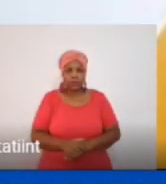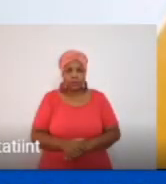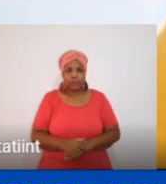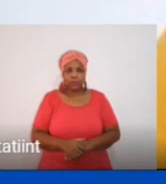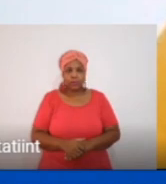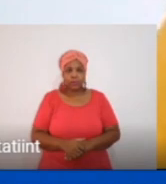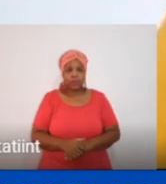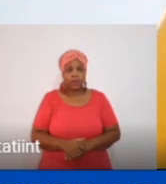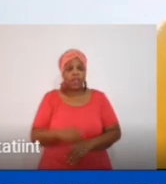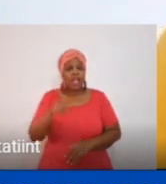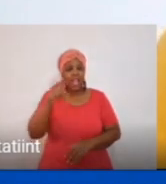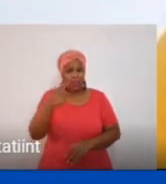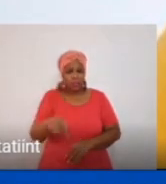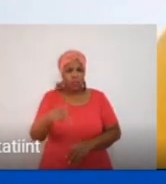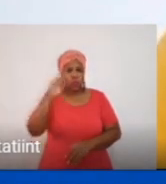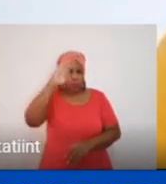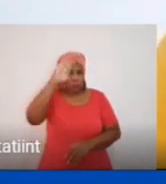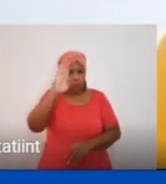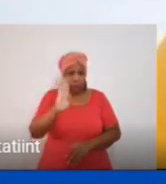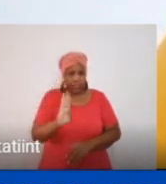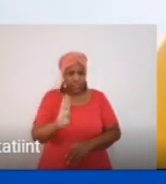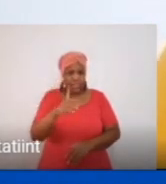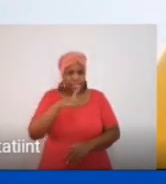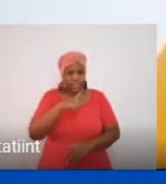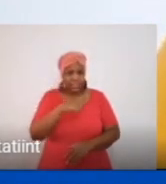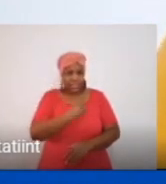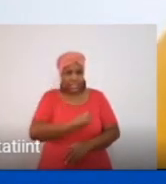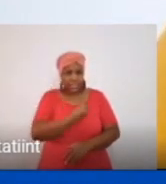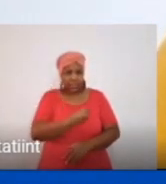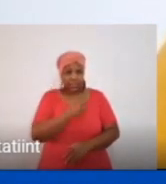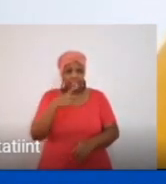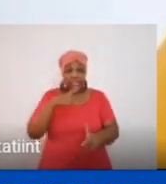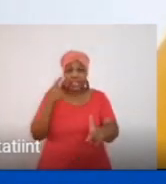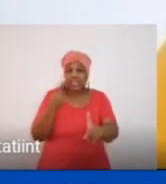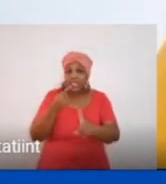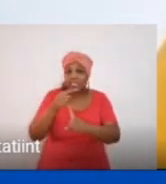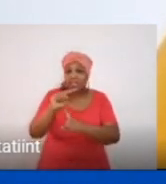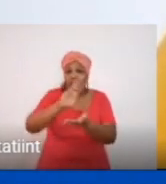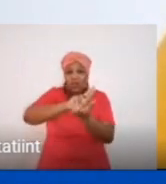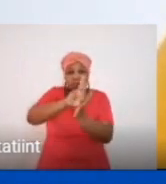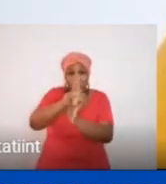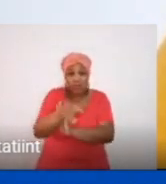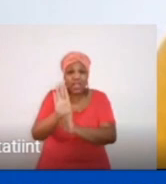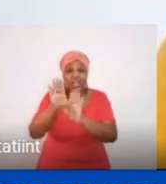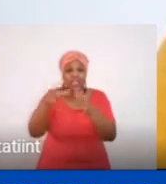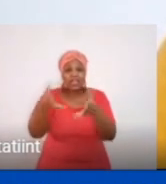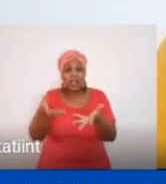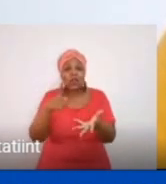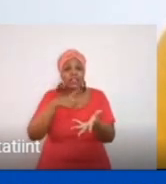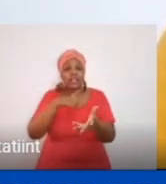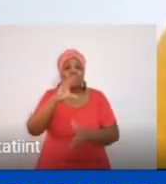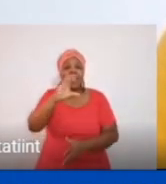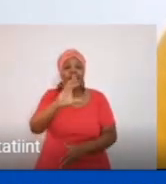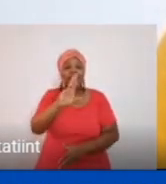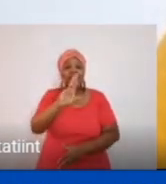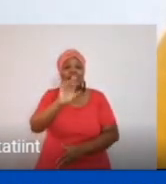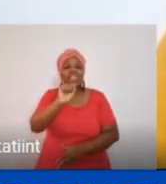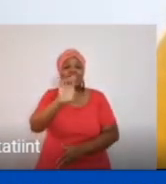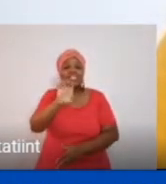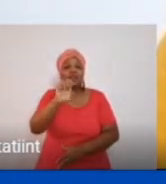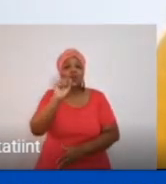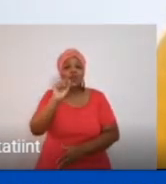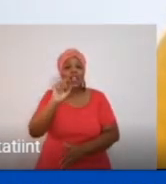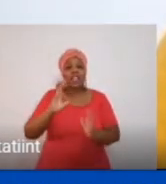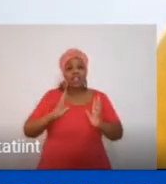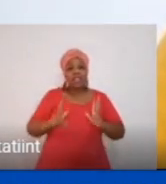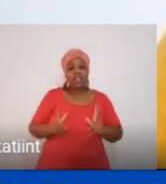O cenário brasileiro atual ele impõe um conjunto de desafios, então a crise sanitária, ela é, bem como a